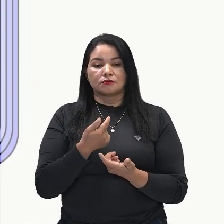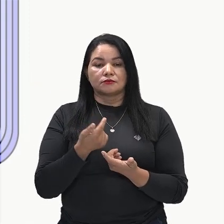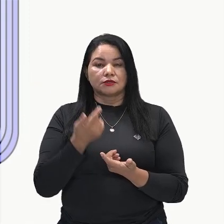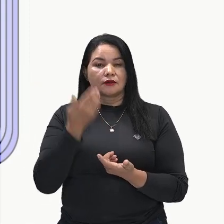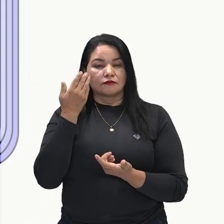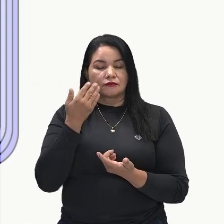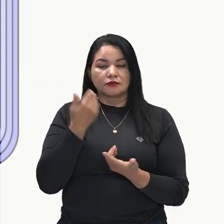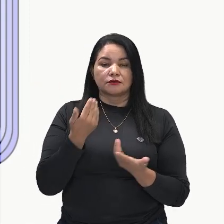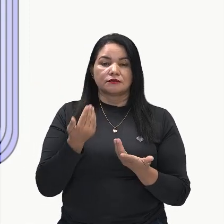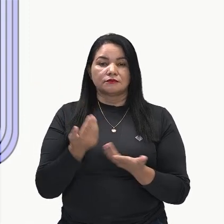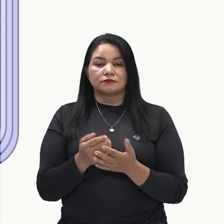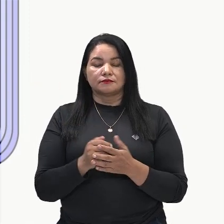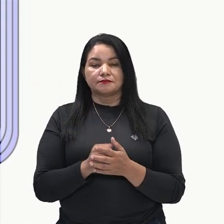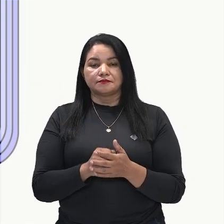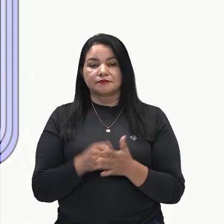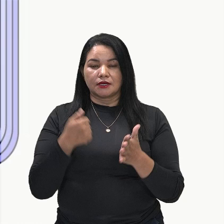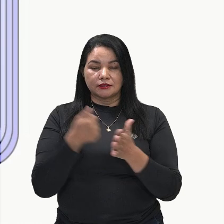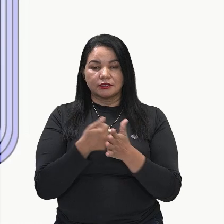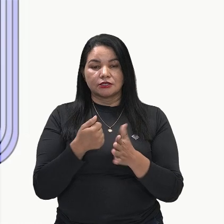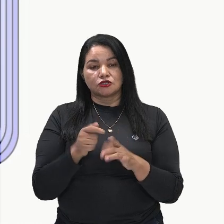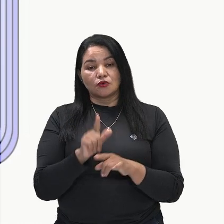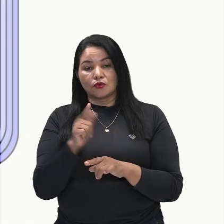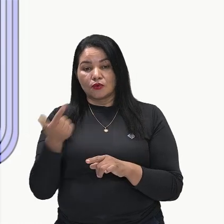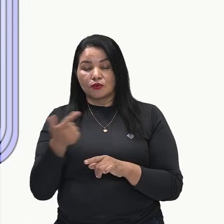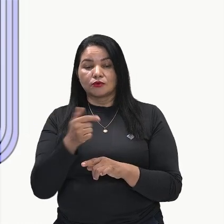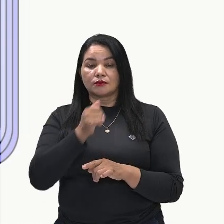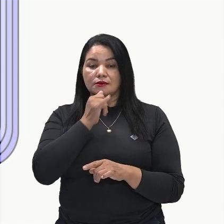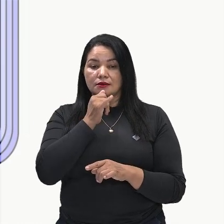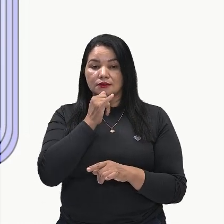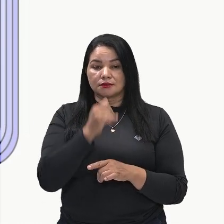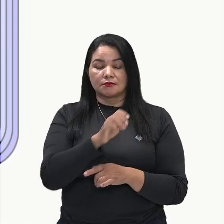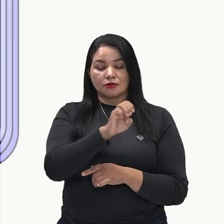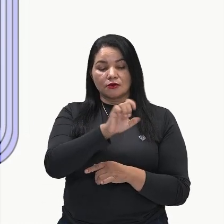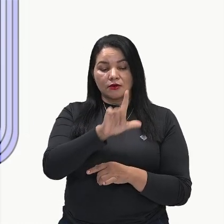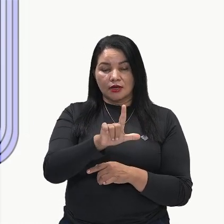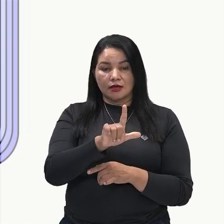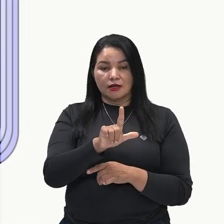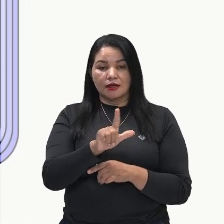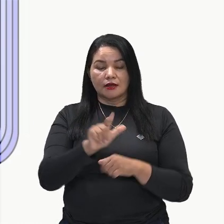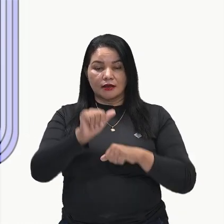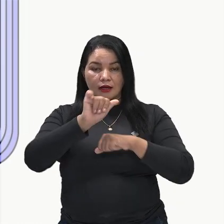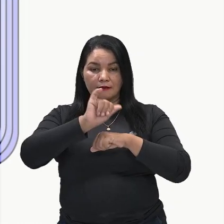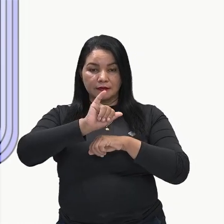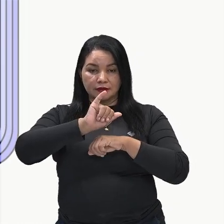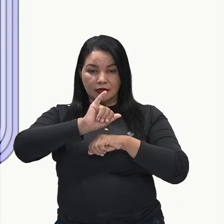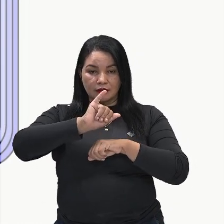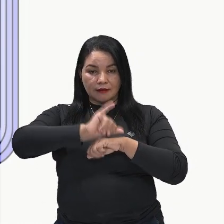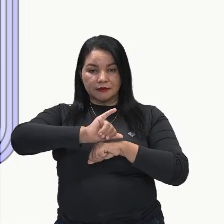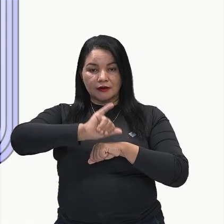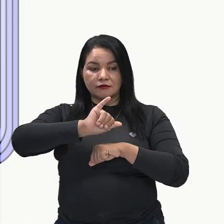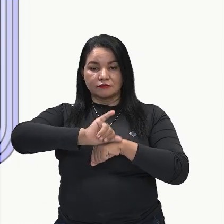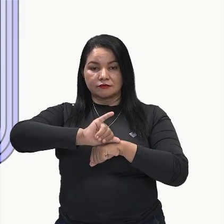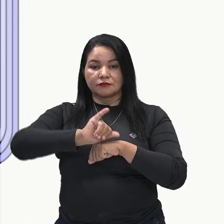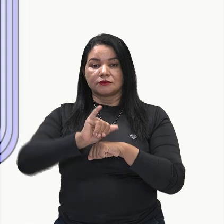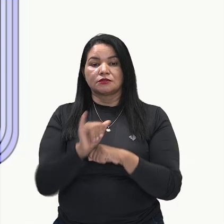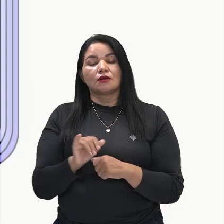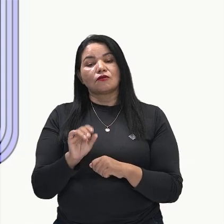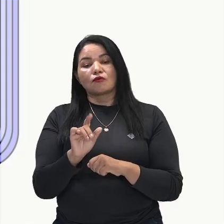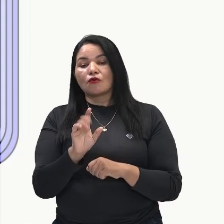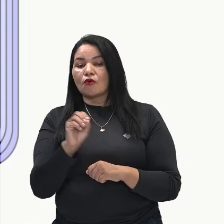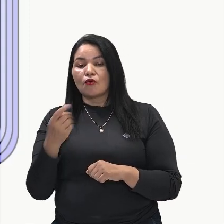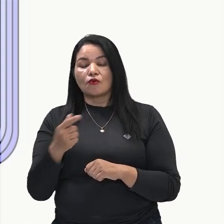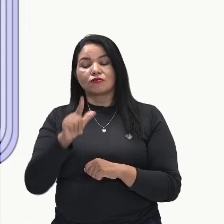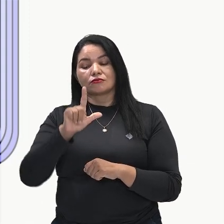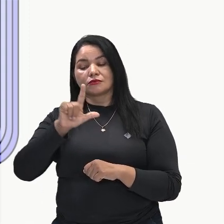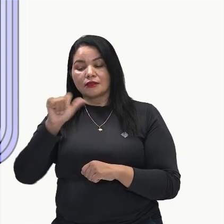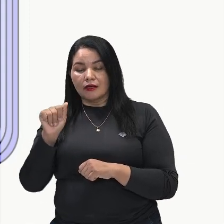né? Por exemplo, el capital, la capital. É uma empresa com muito capital. Então, aqui no